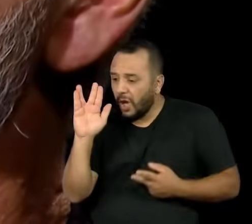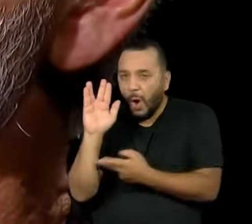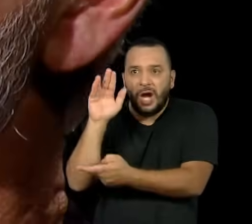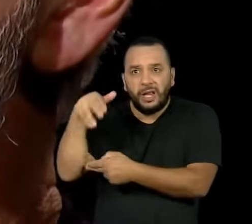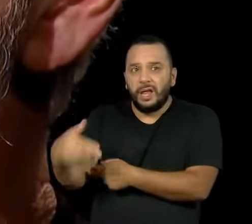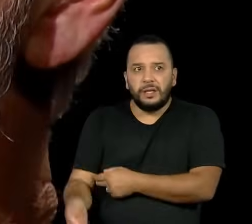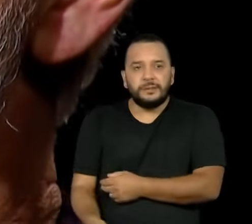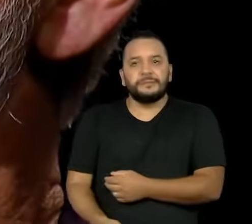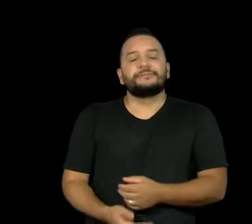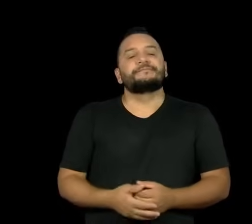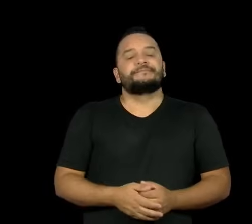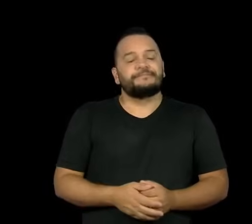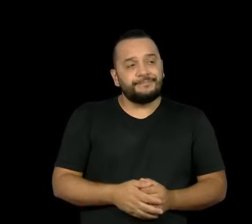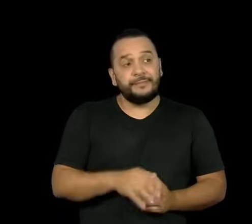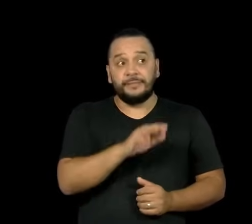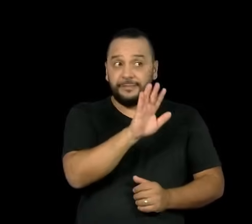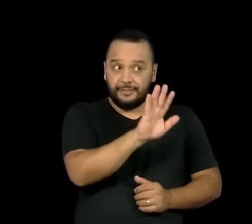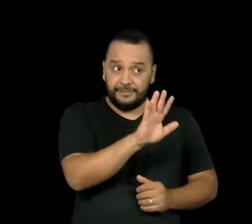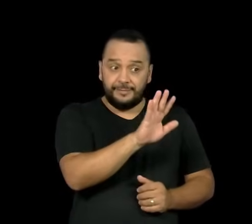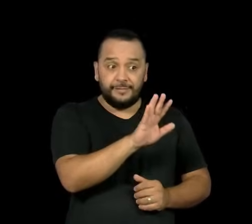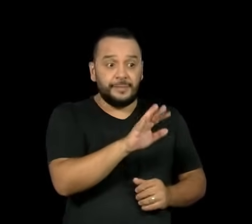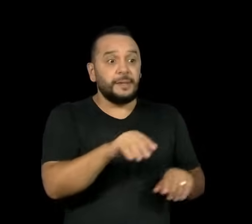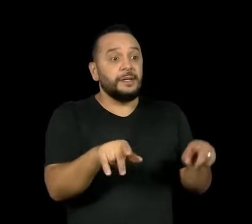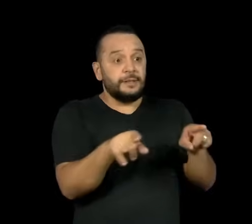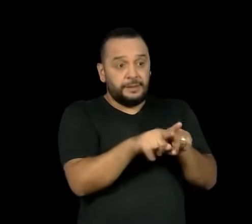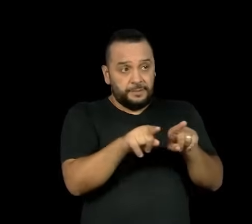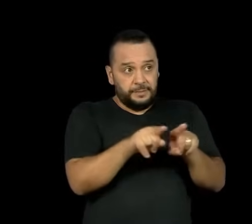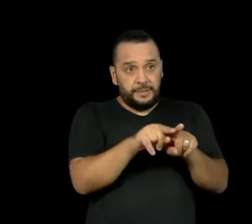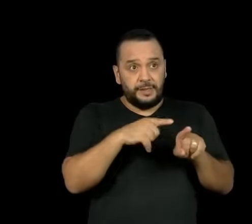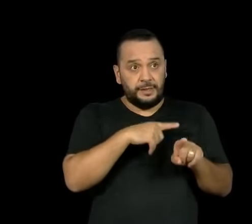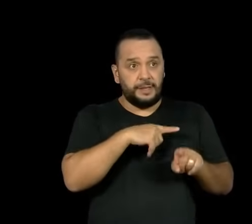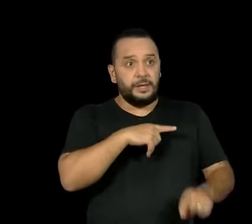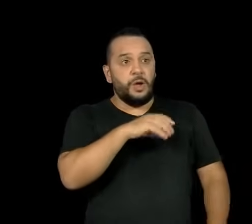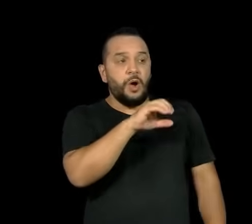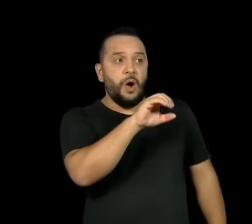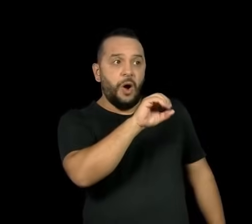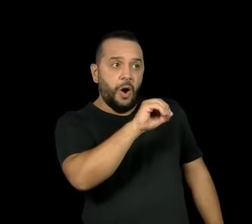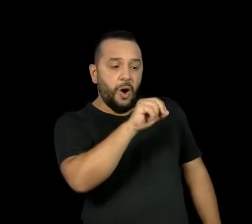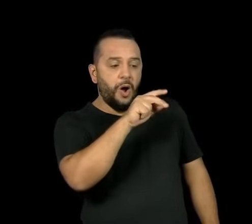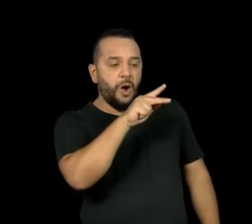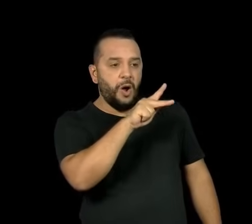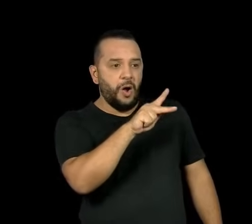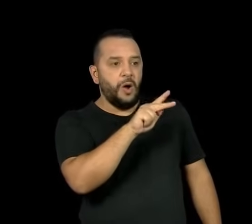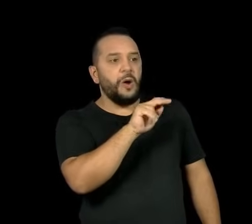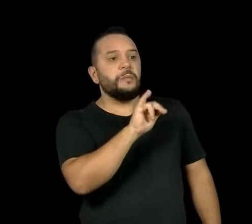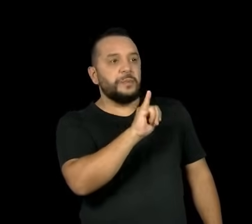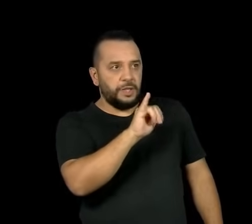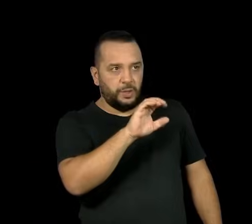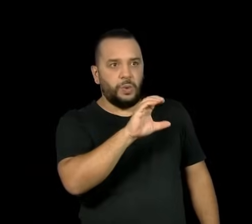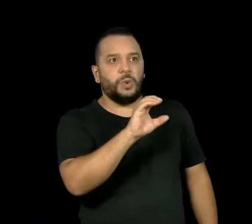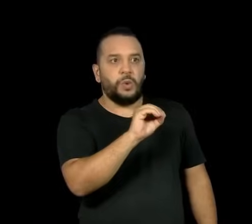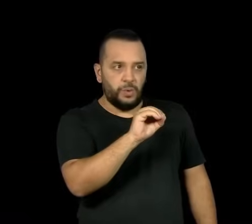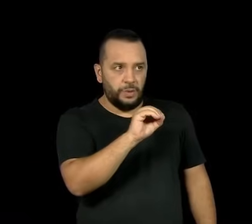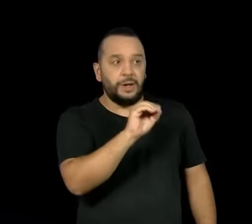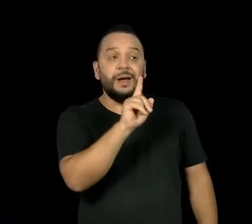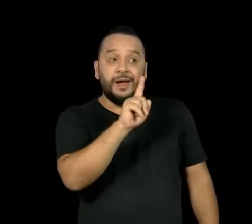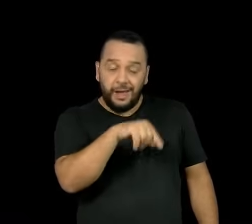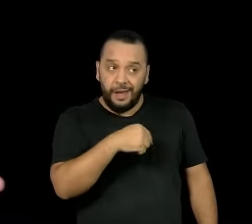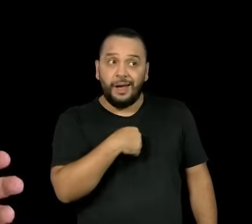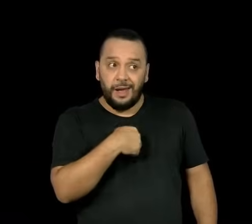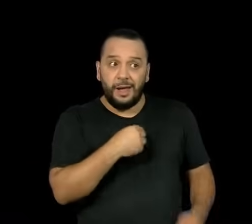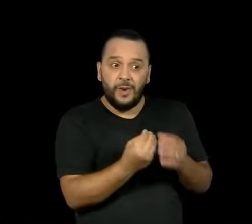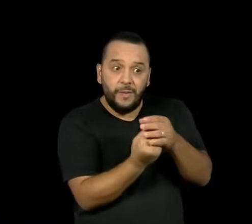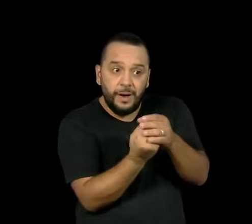né? E é engraçado que o ópio também é uma planta, né? E que produz, às vezes, mal